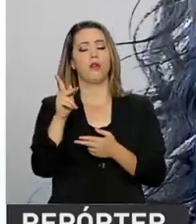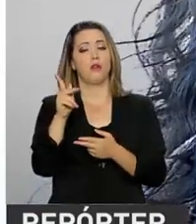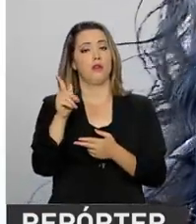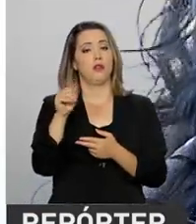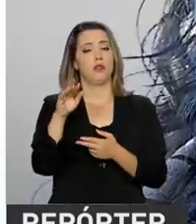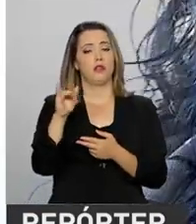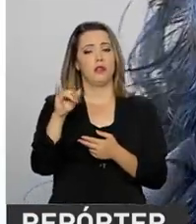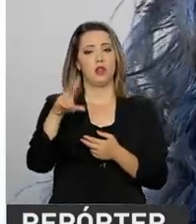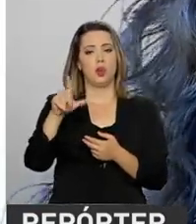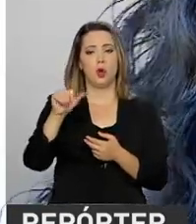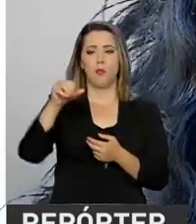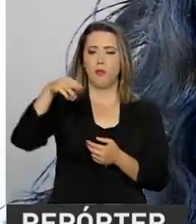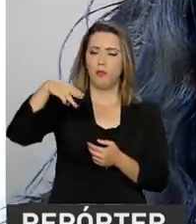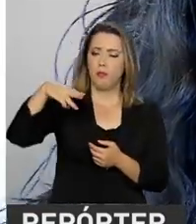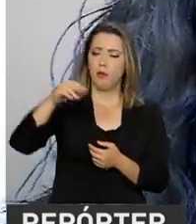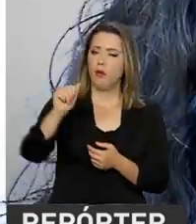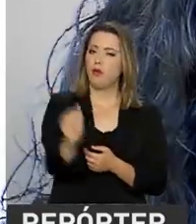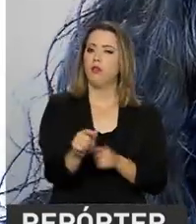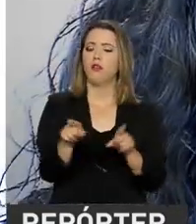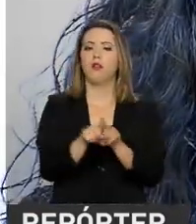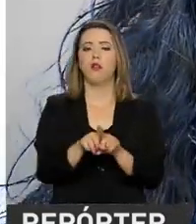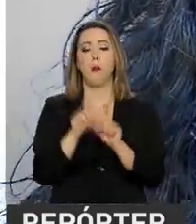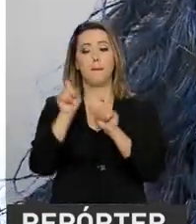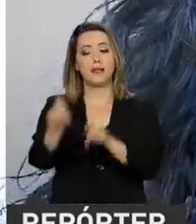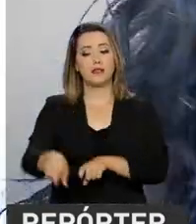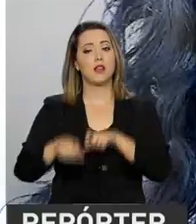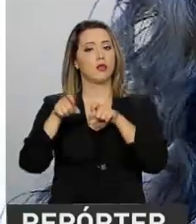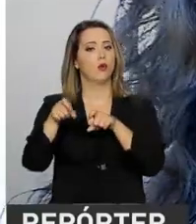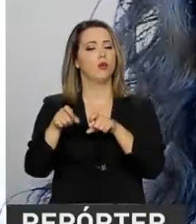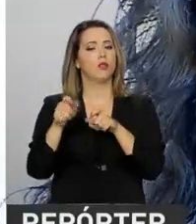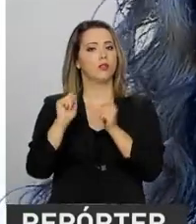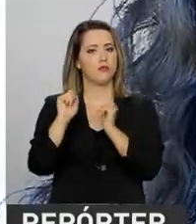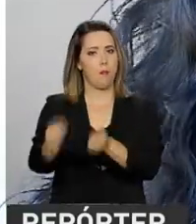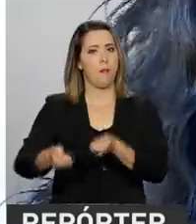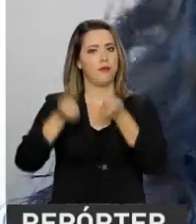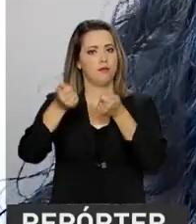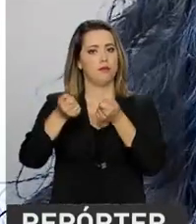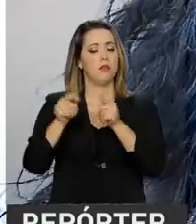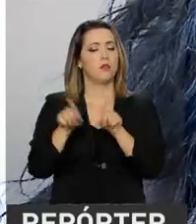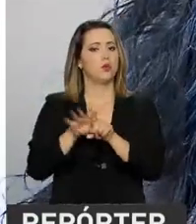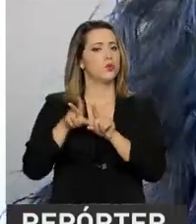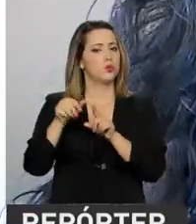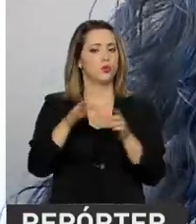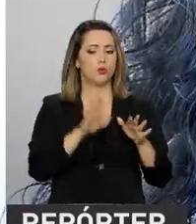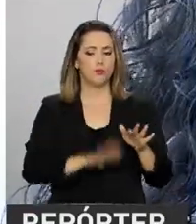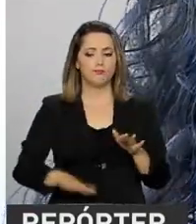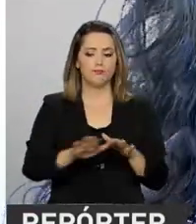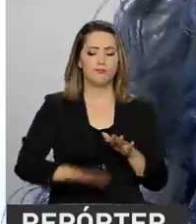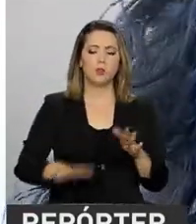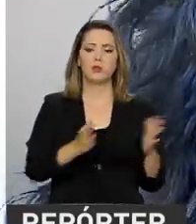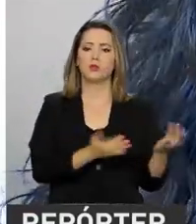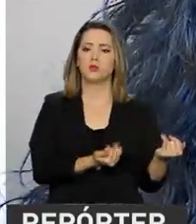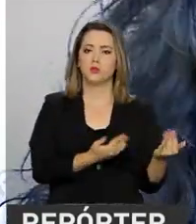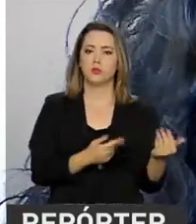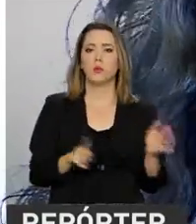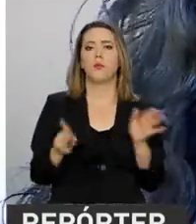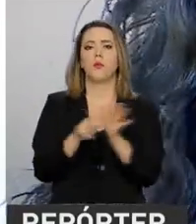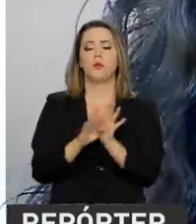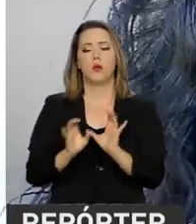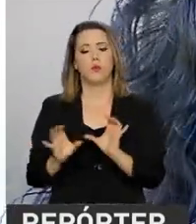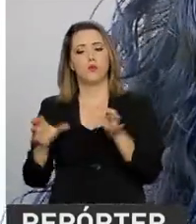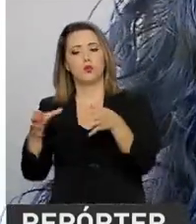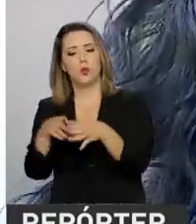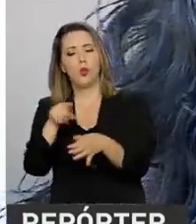de ribeirinhos, de pescadores artesanais, ou seja, de todas as crianças e adolescentes pertencentes a